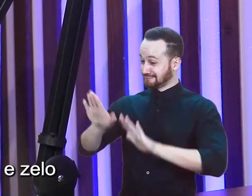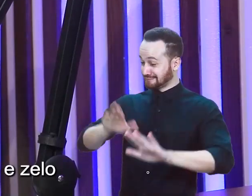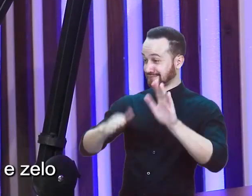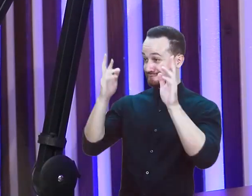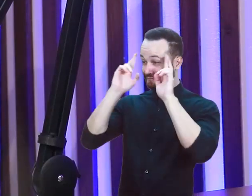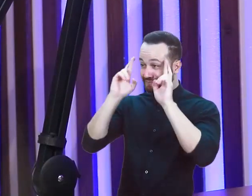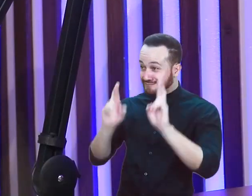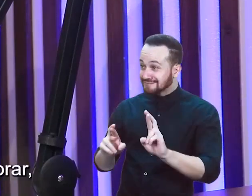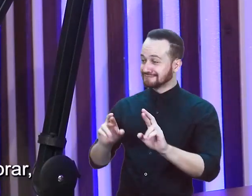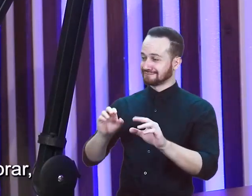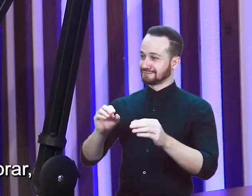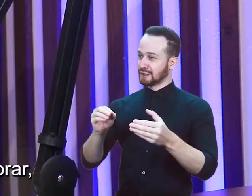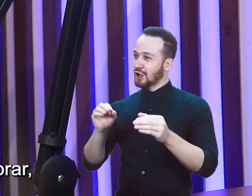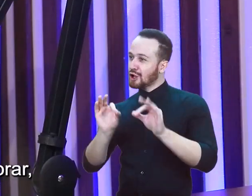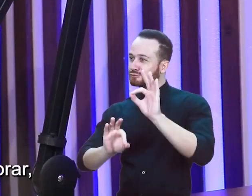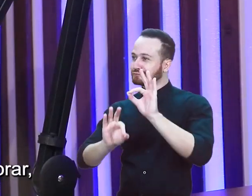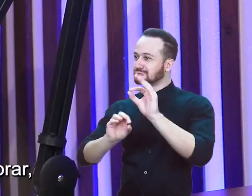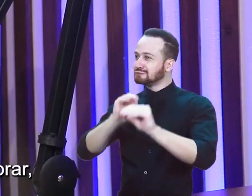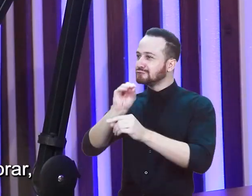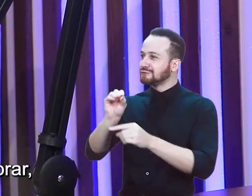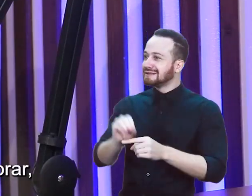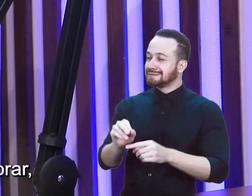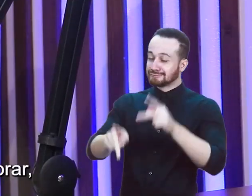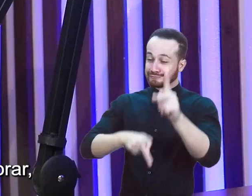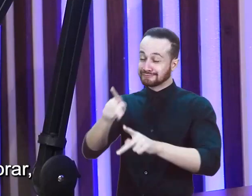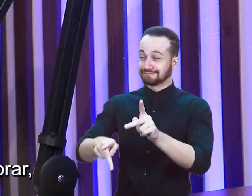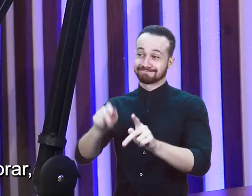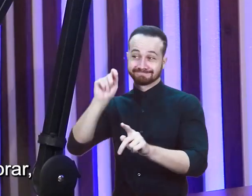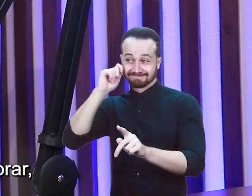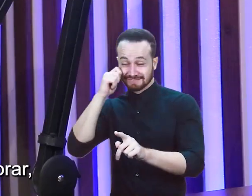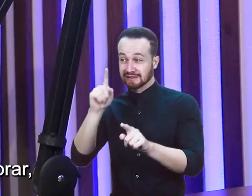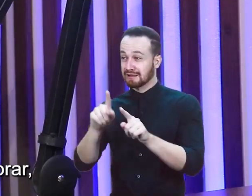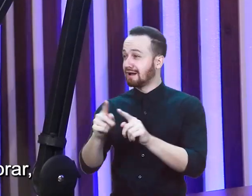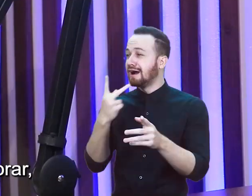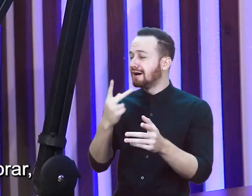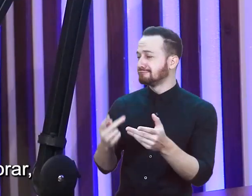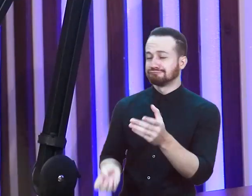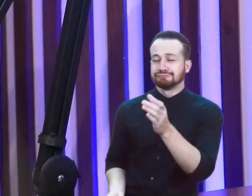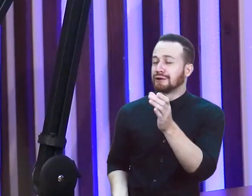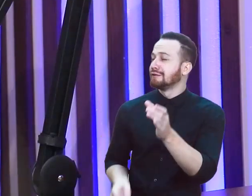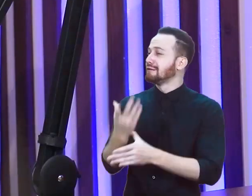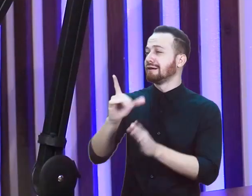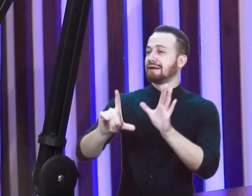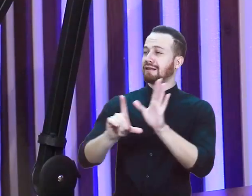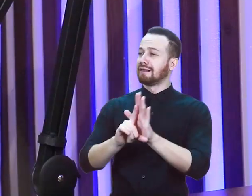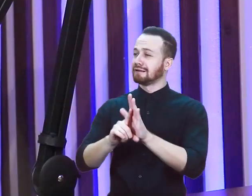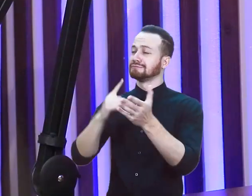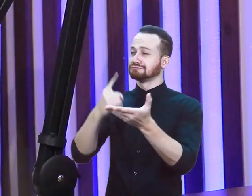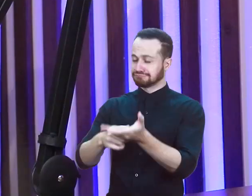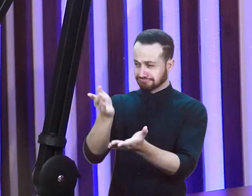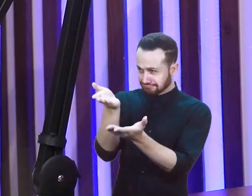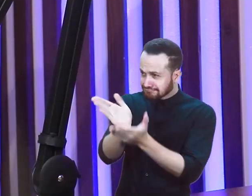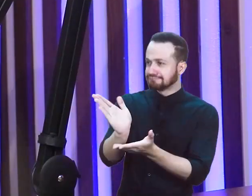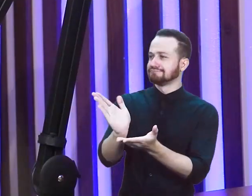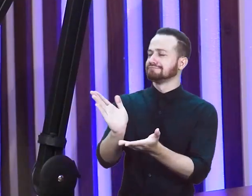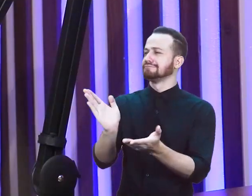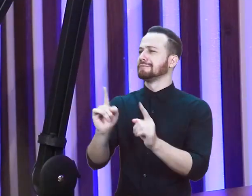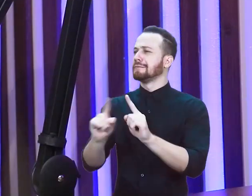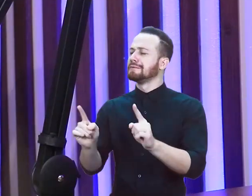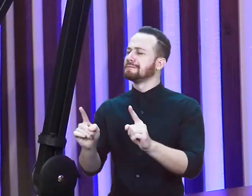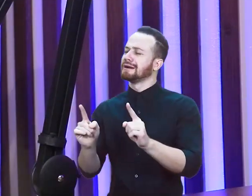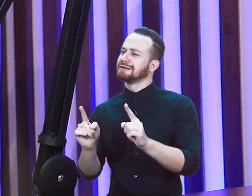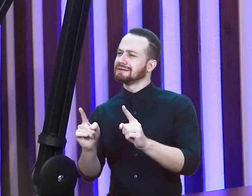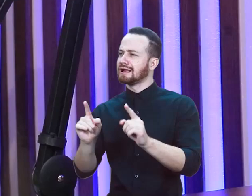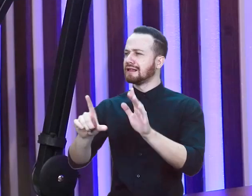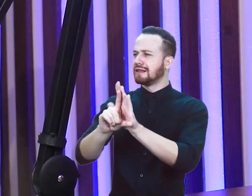e zelo pela população. Porque não basta fazer, elaborar, sancionar, ou melhor, aprovar e